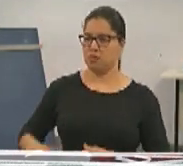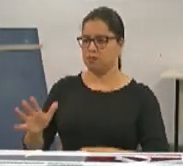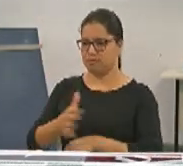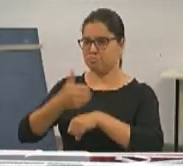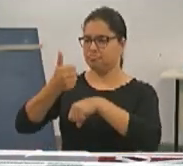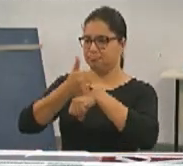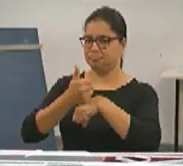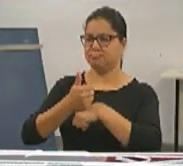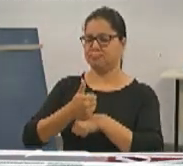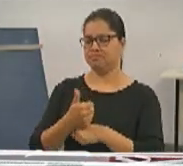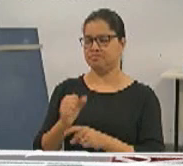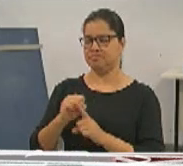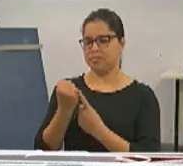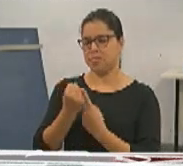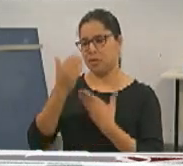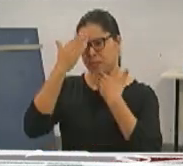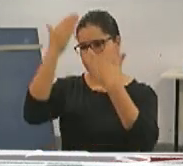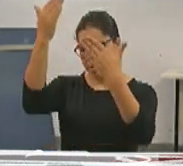obrigado.